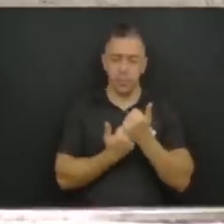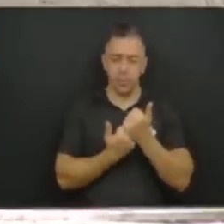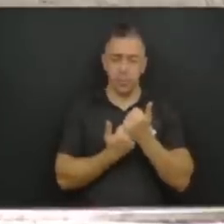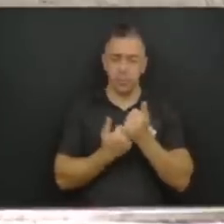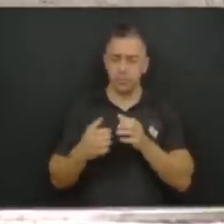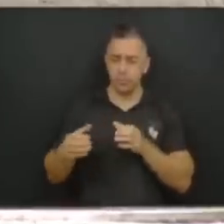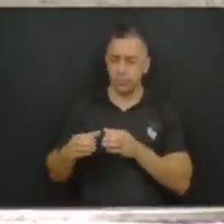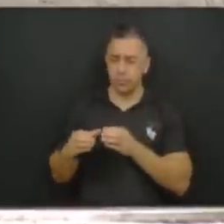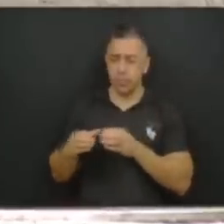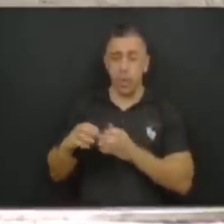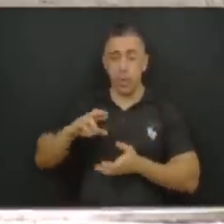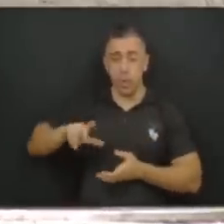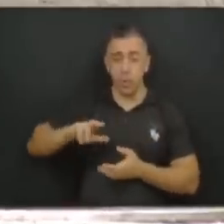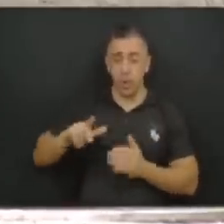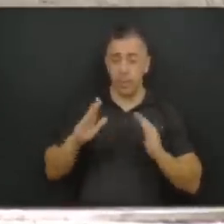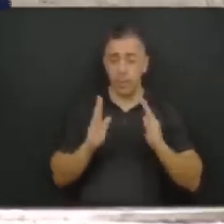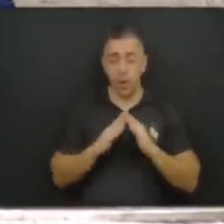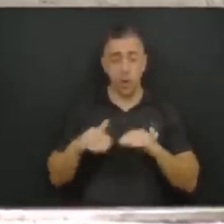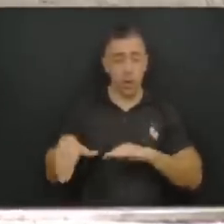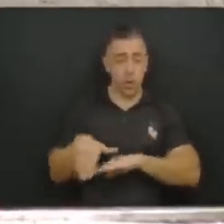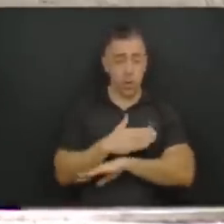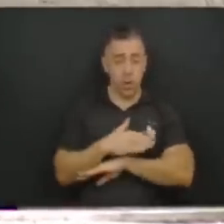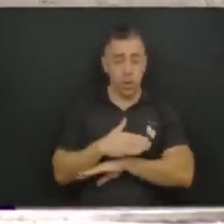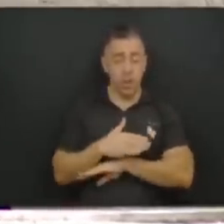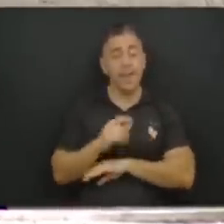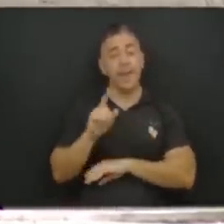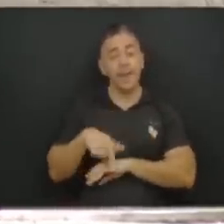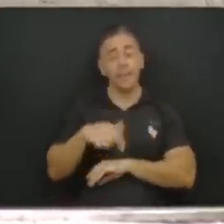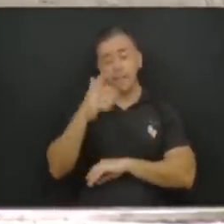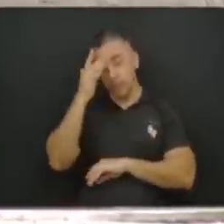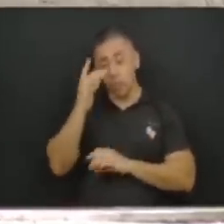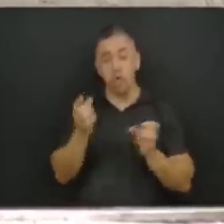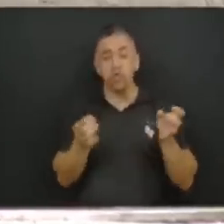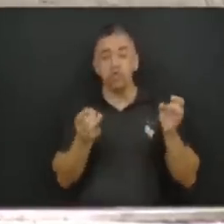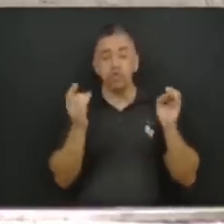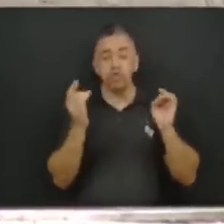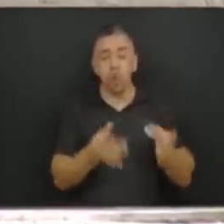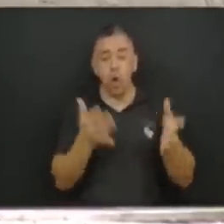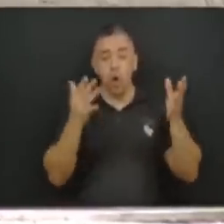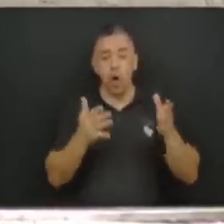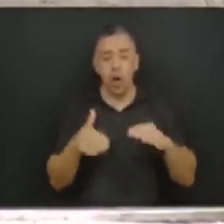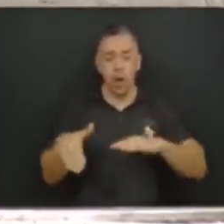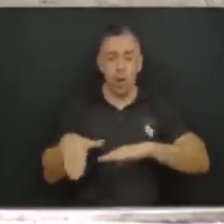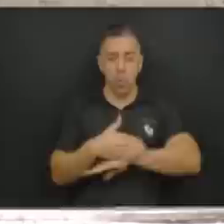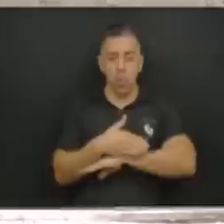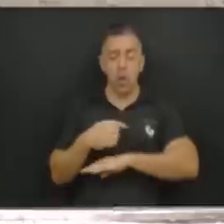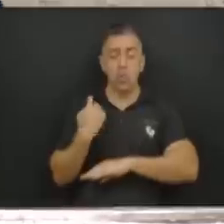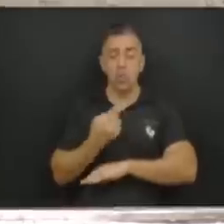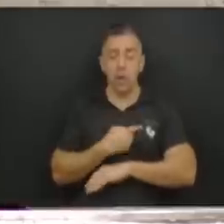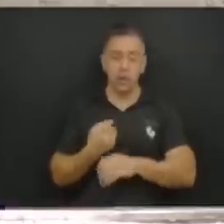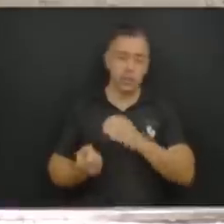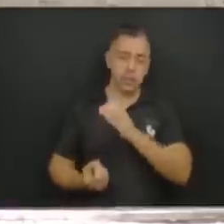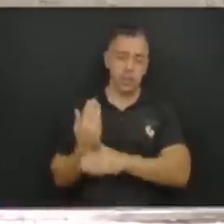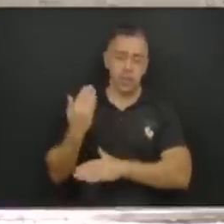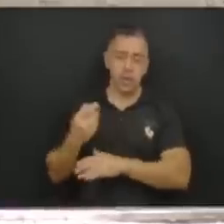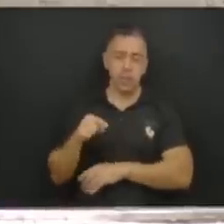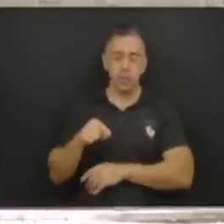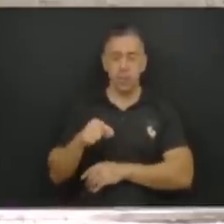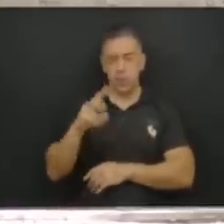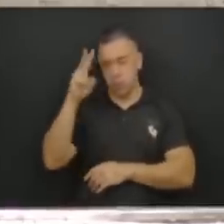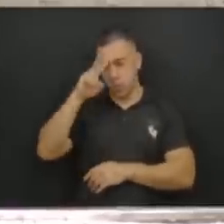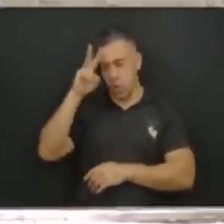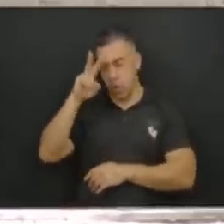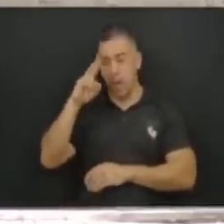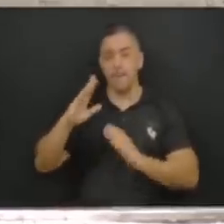não são moradores de ruas são jogados na rua Nós criamos essa história de moradores de